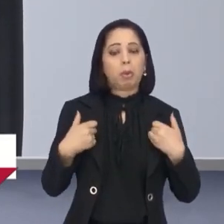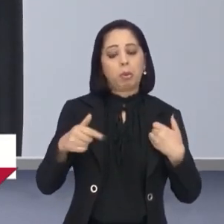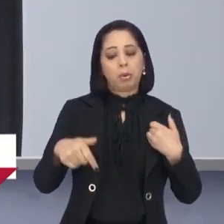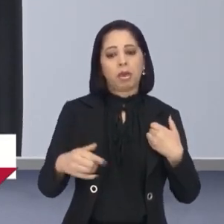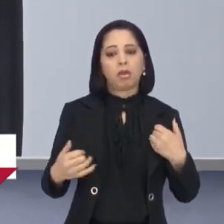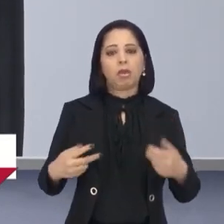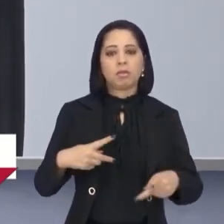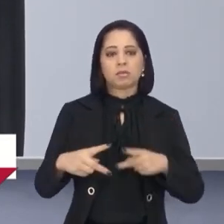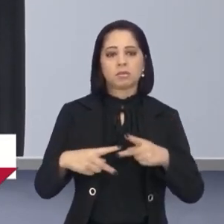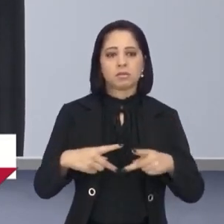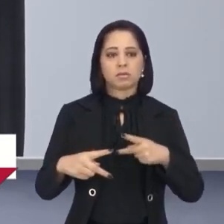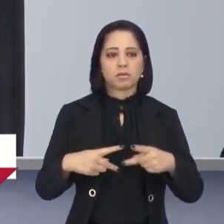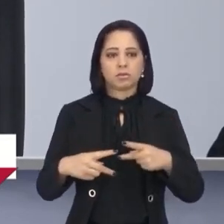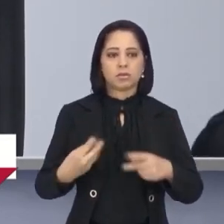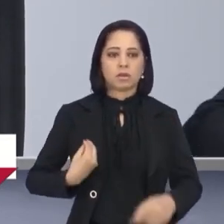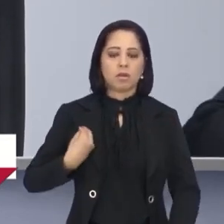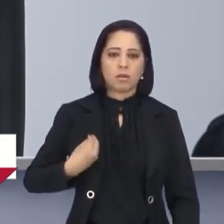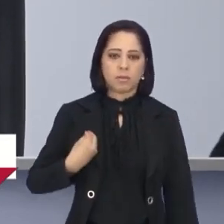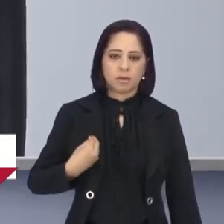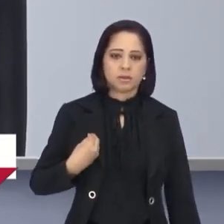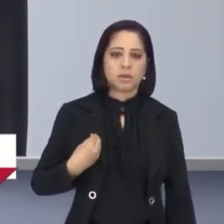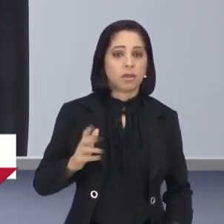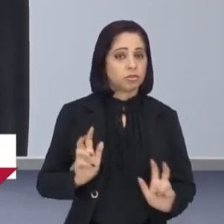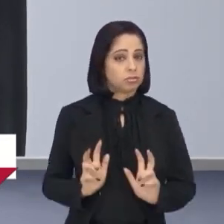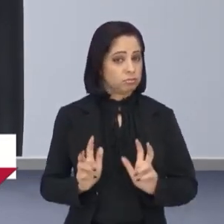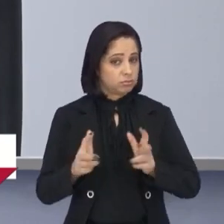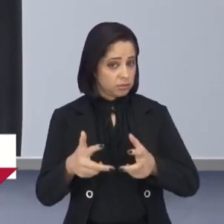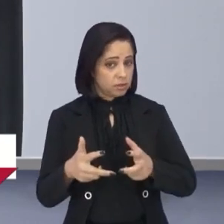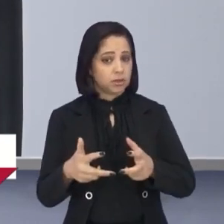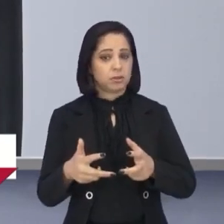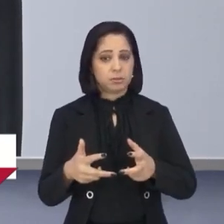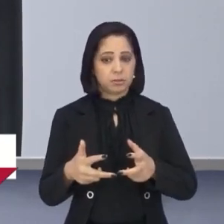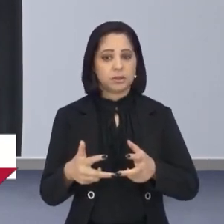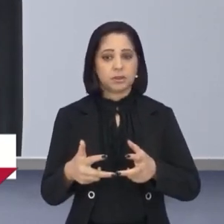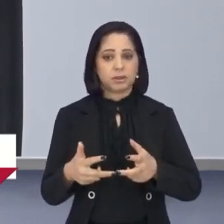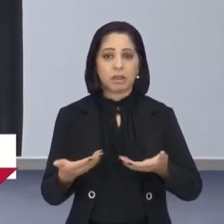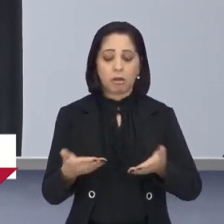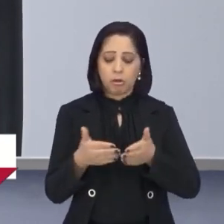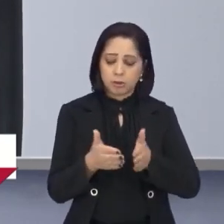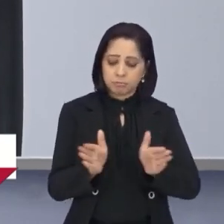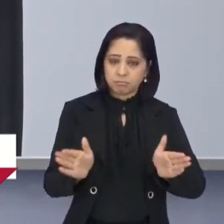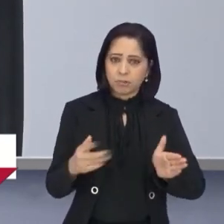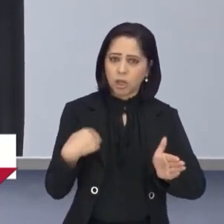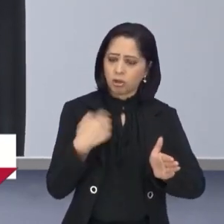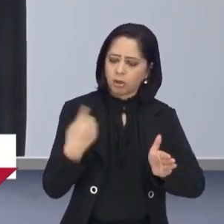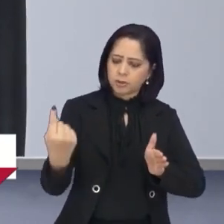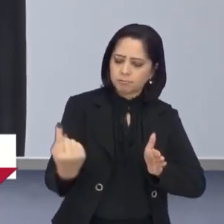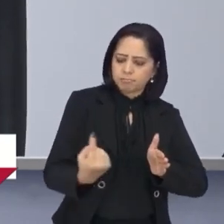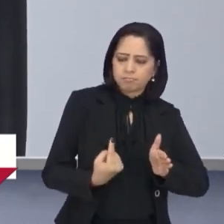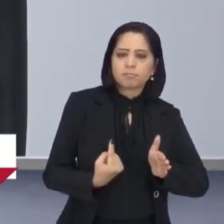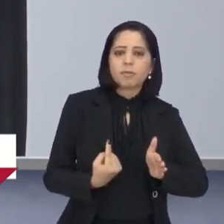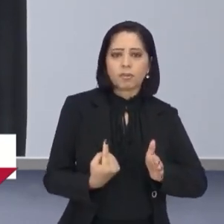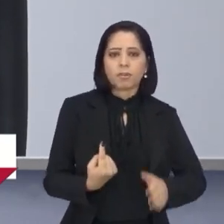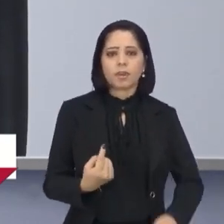São José dos Campos na Câmara Municipal que bem nos acolheu